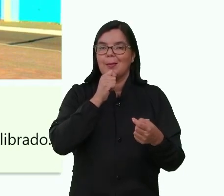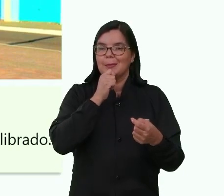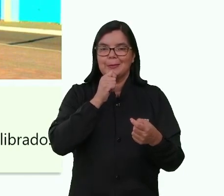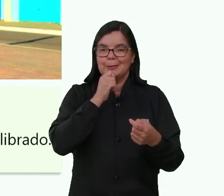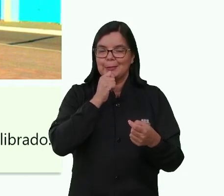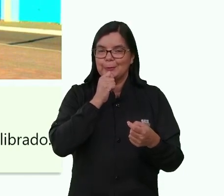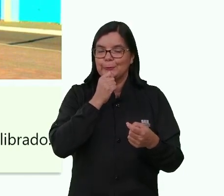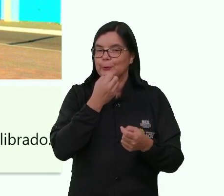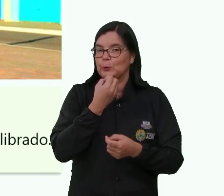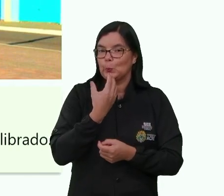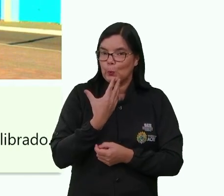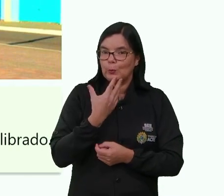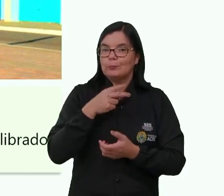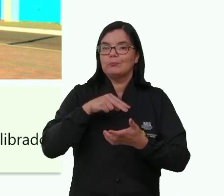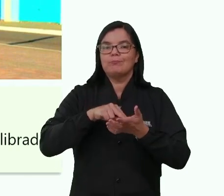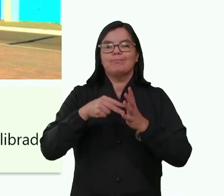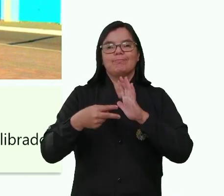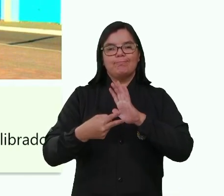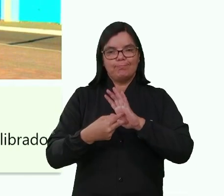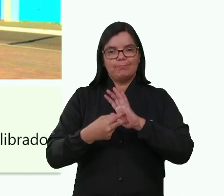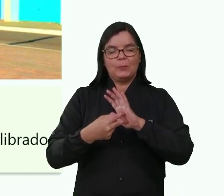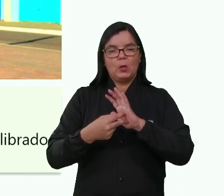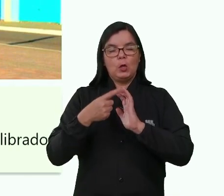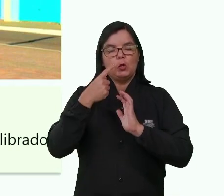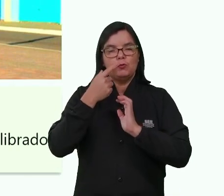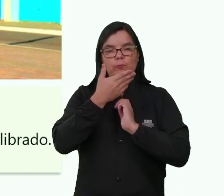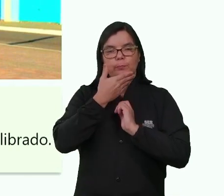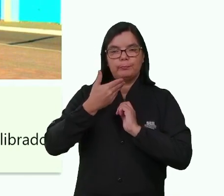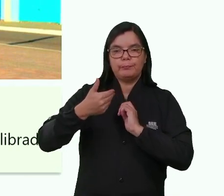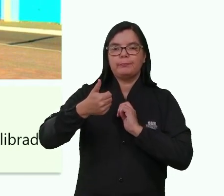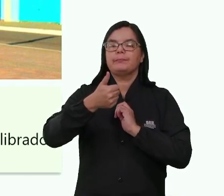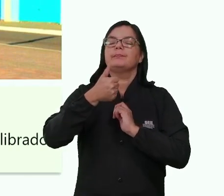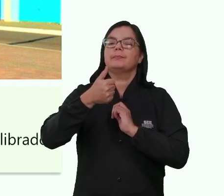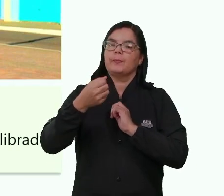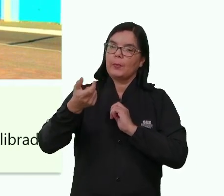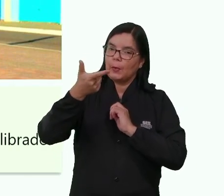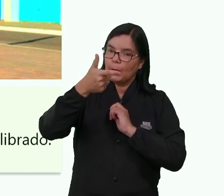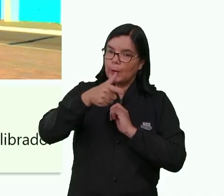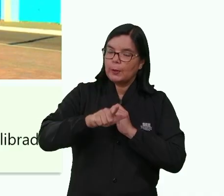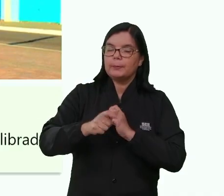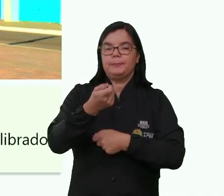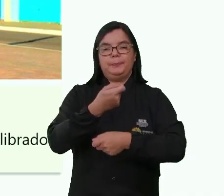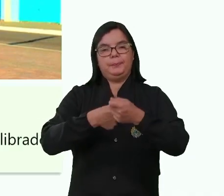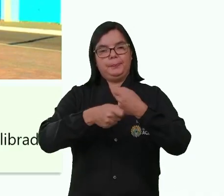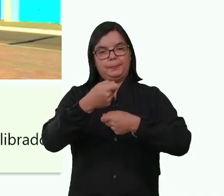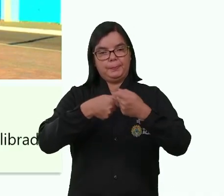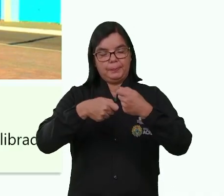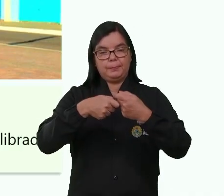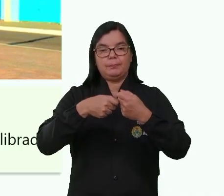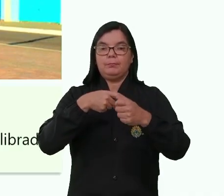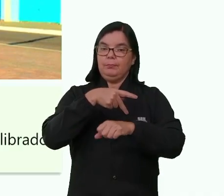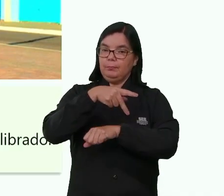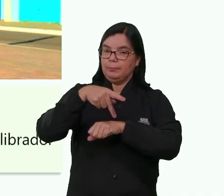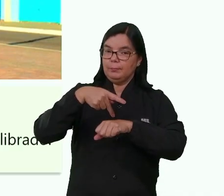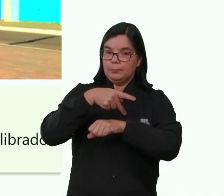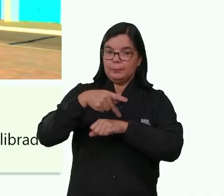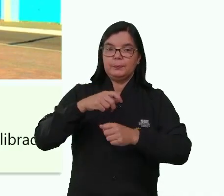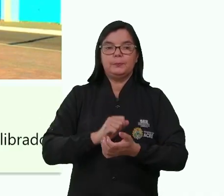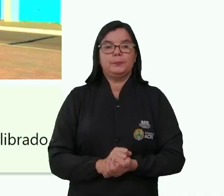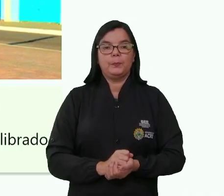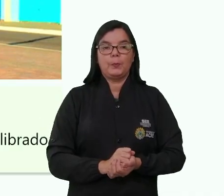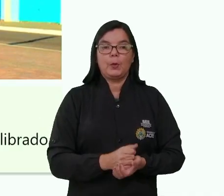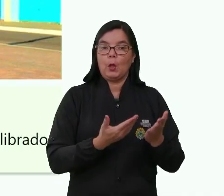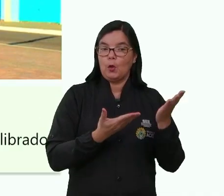ainda suficiente no sentido de potencializar novamente a economia do nosso país. Jovens